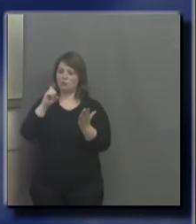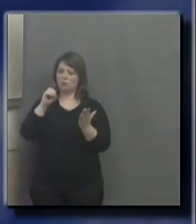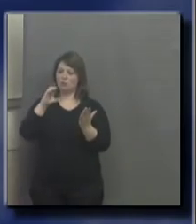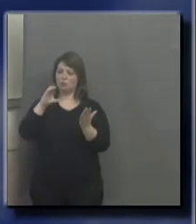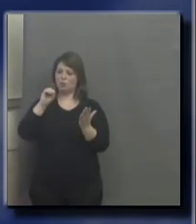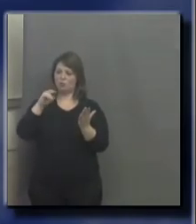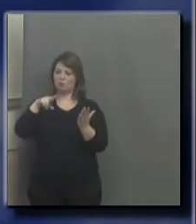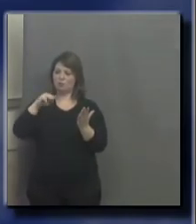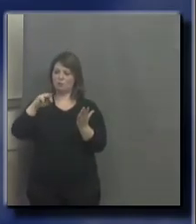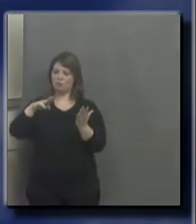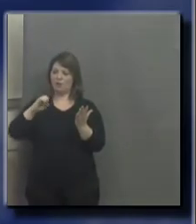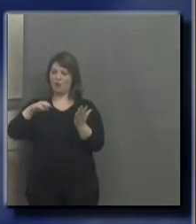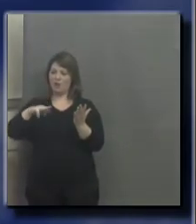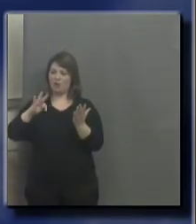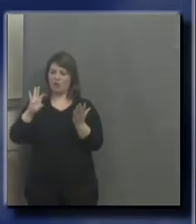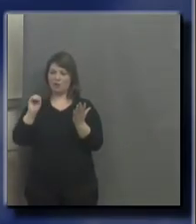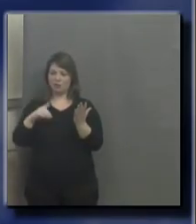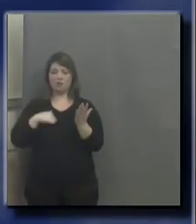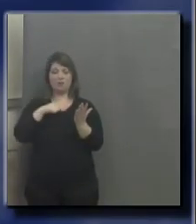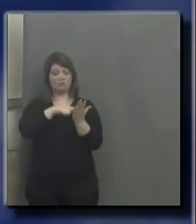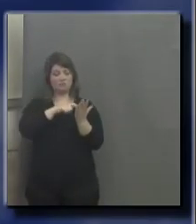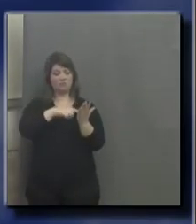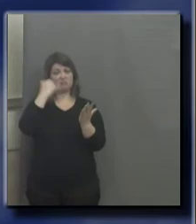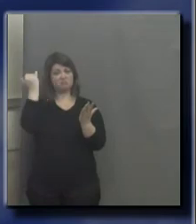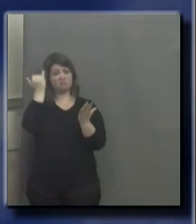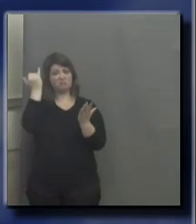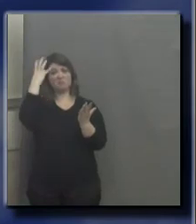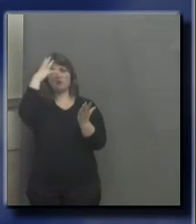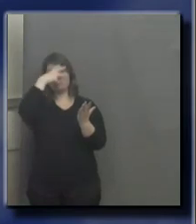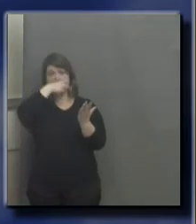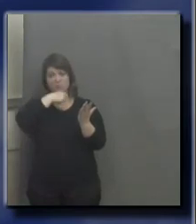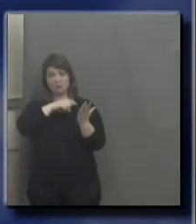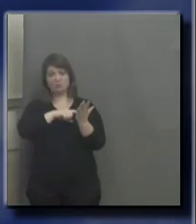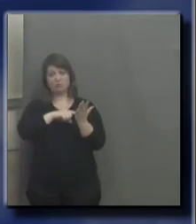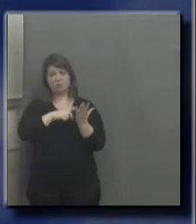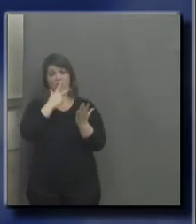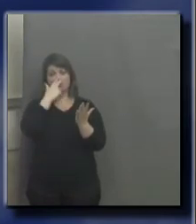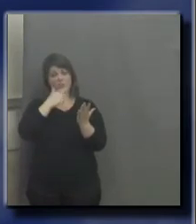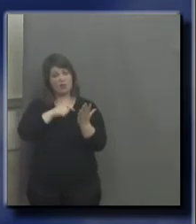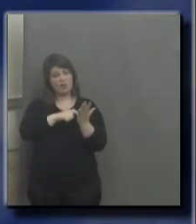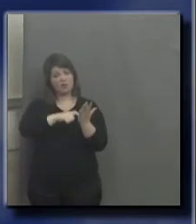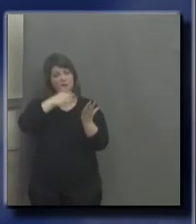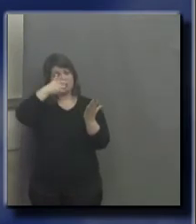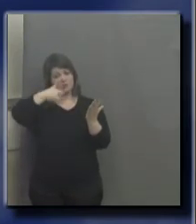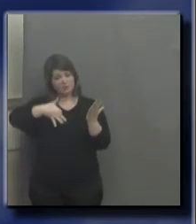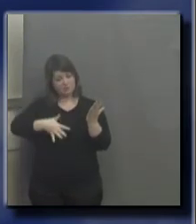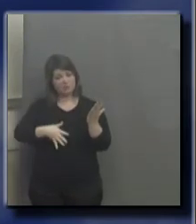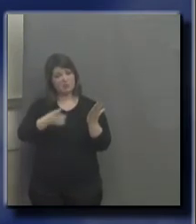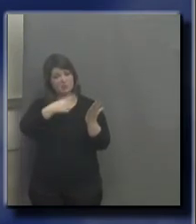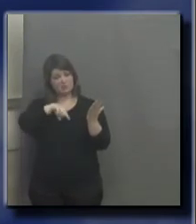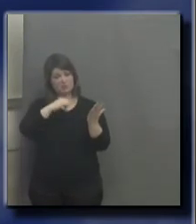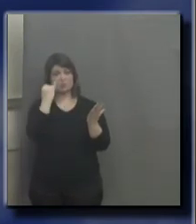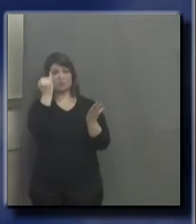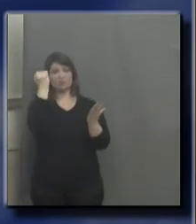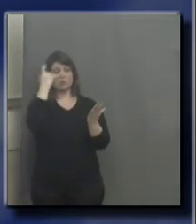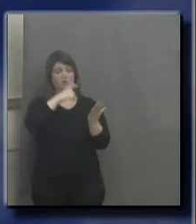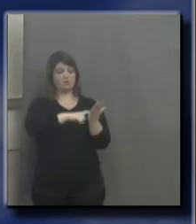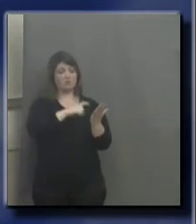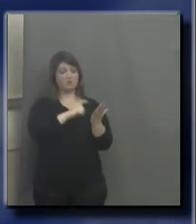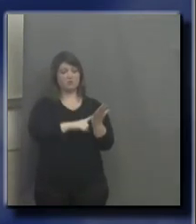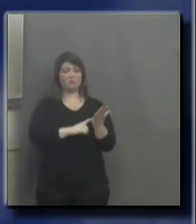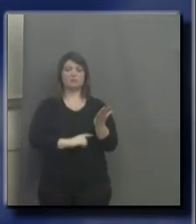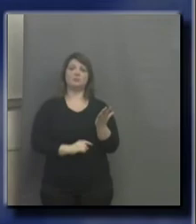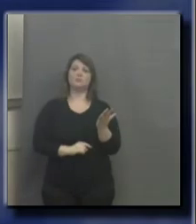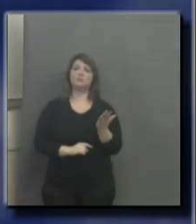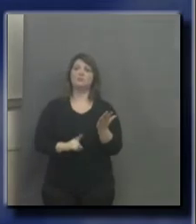Eu, particularmente, acho um documento bonito, porque ele levanta todas as questões que nos parecem fundamentais.